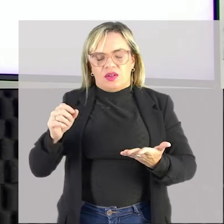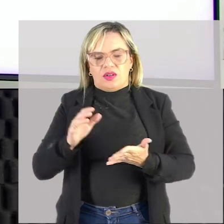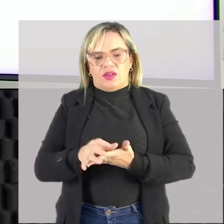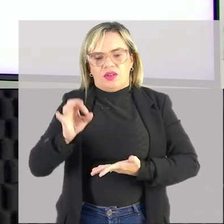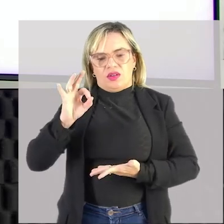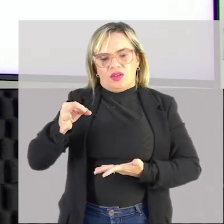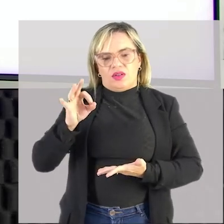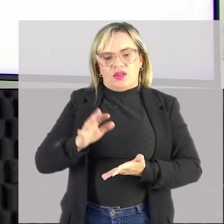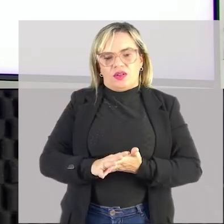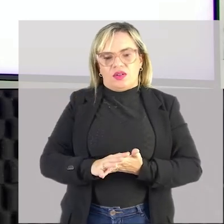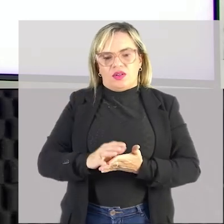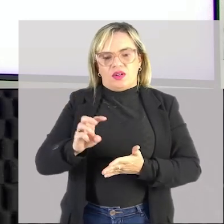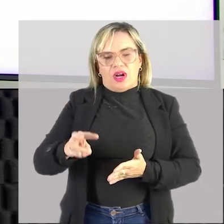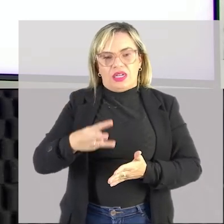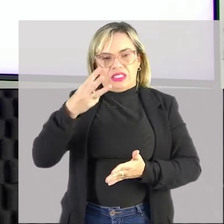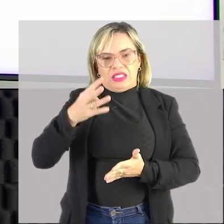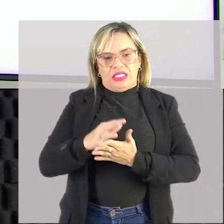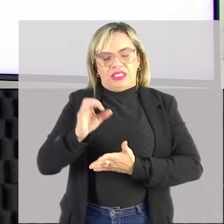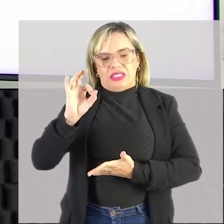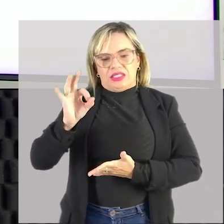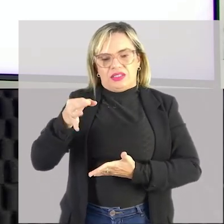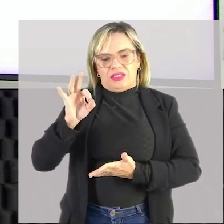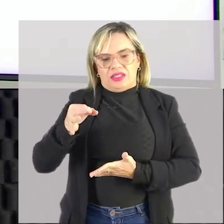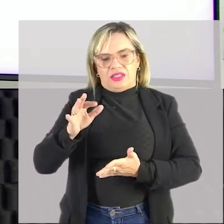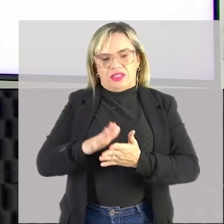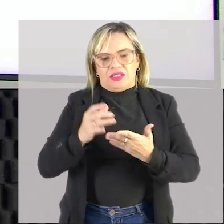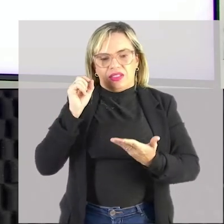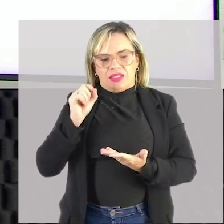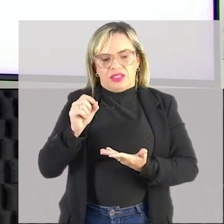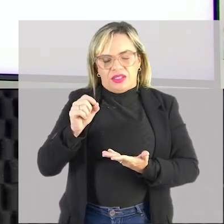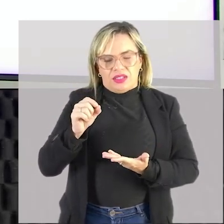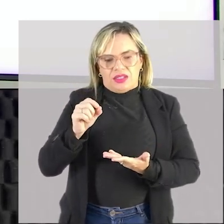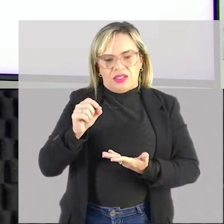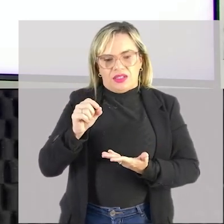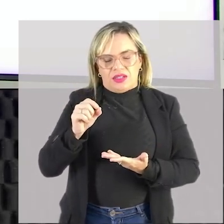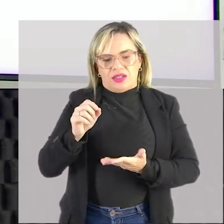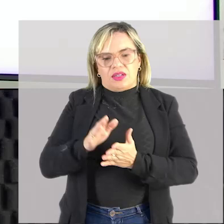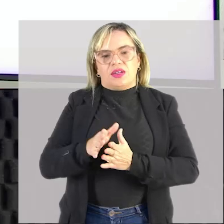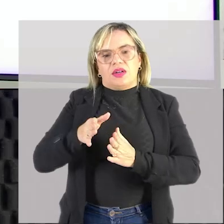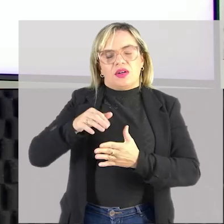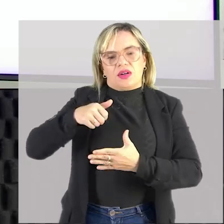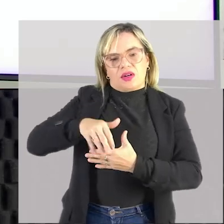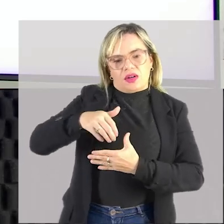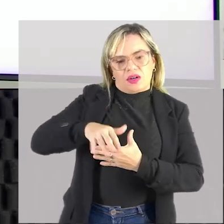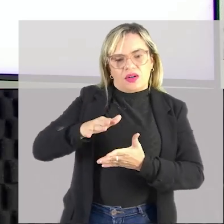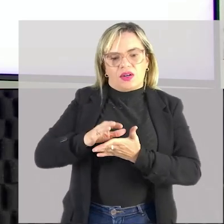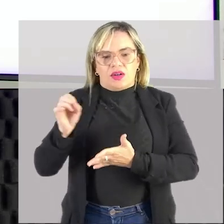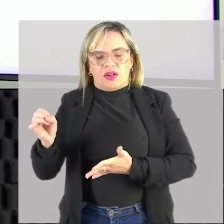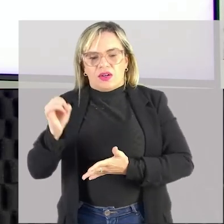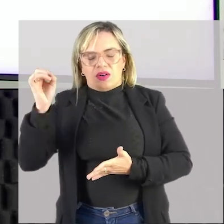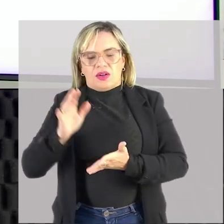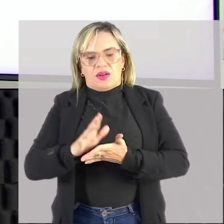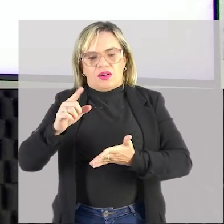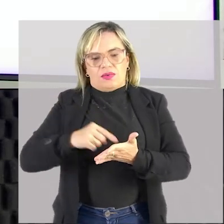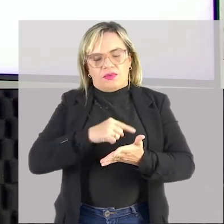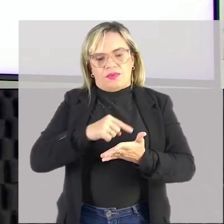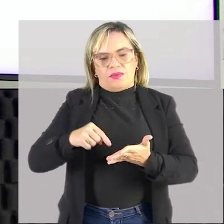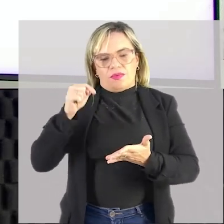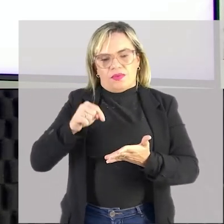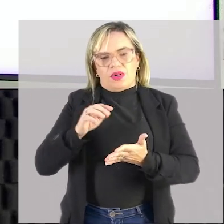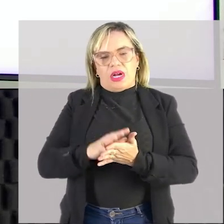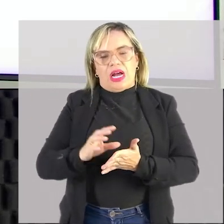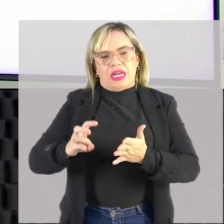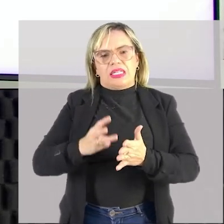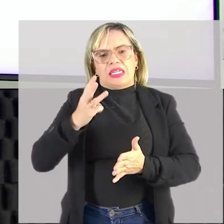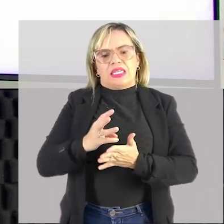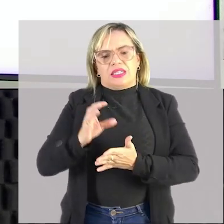que a alternativa 3 está correta. Então, quando você... Isso aí é uma dica muito importante. Quando você marcou lá, não, a 3 eu tenho